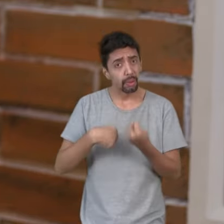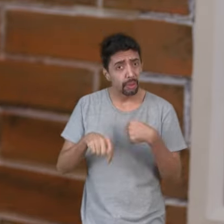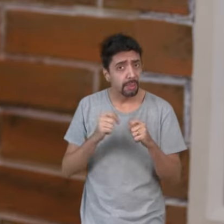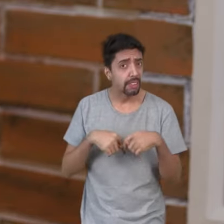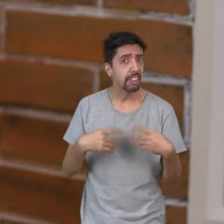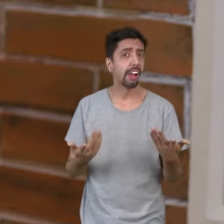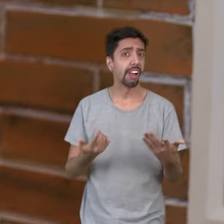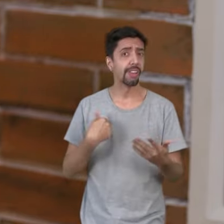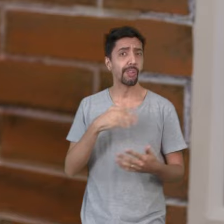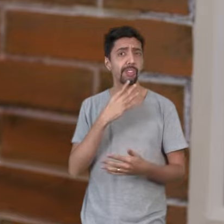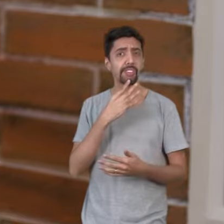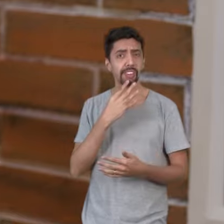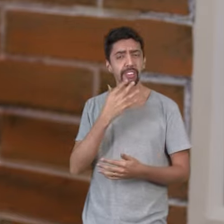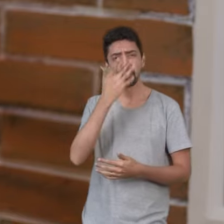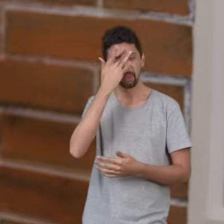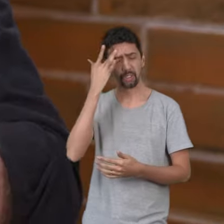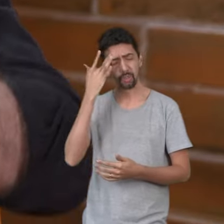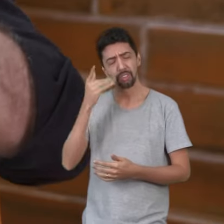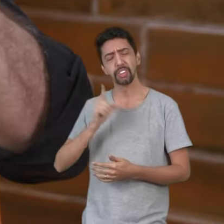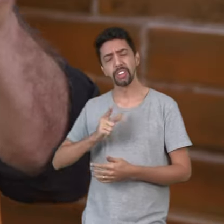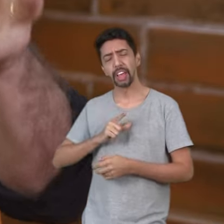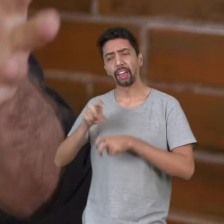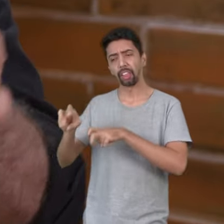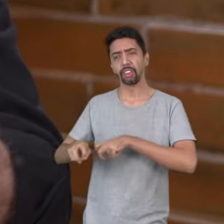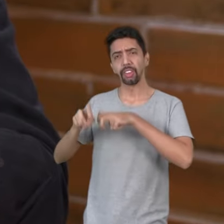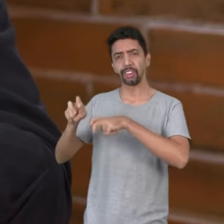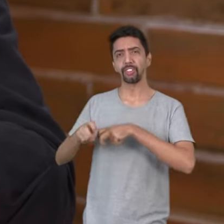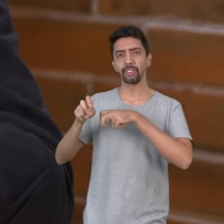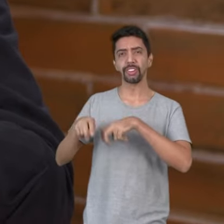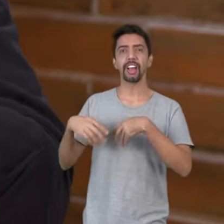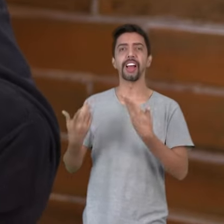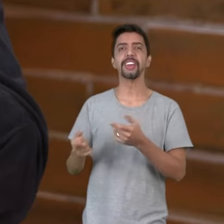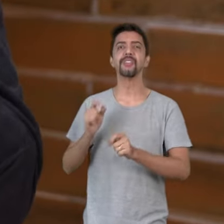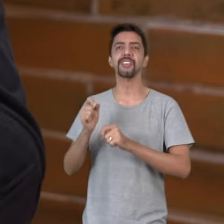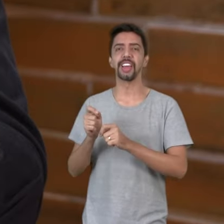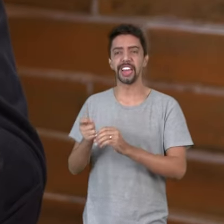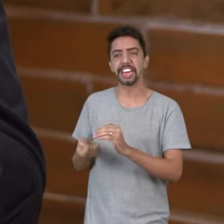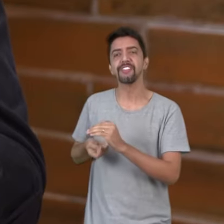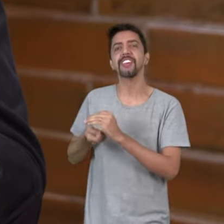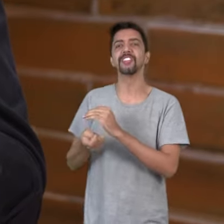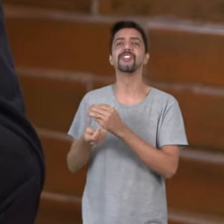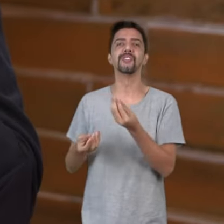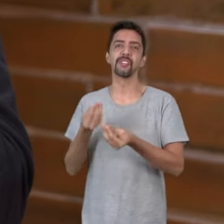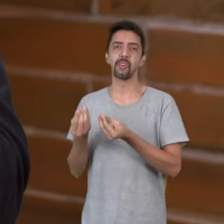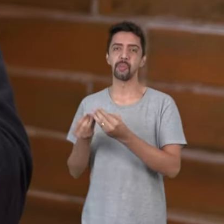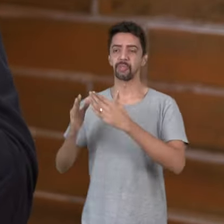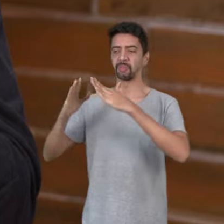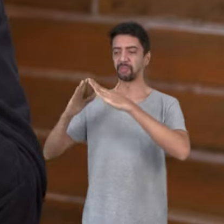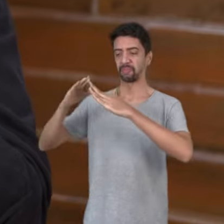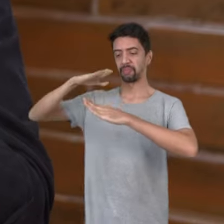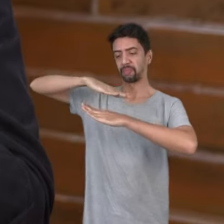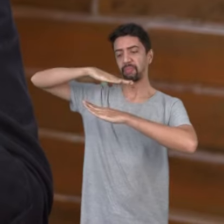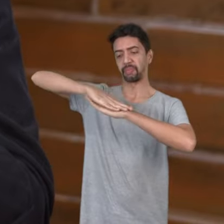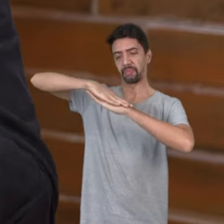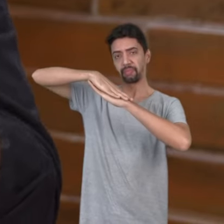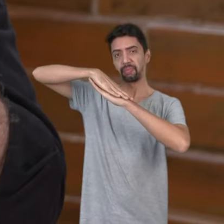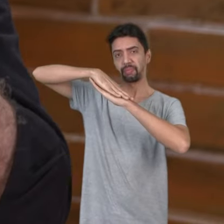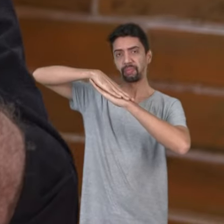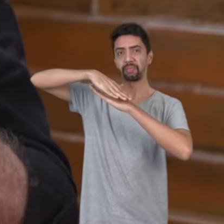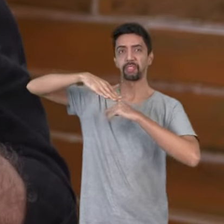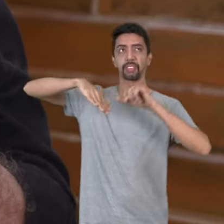de 20 anos tem esse benefício. Investimento totalmente pago, o que levou a família dele a ter um custo